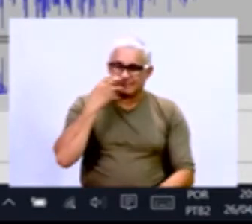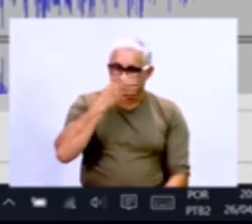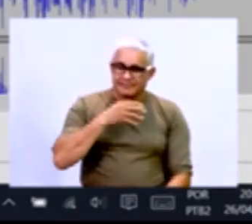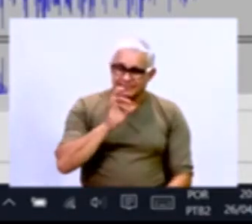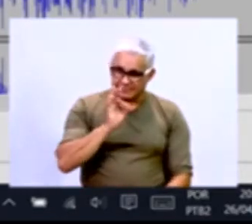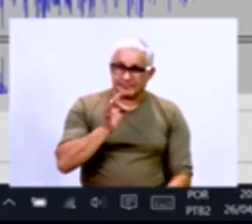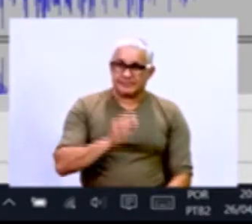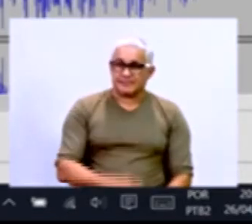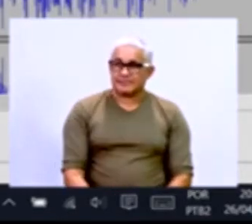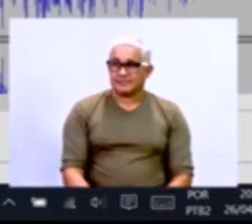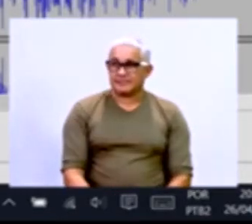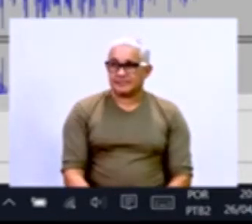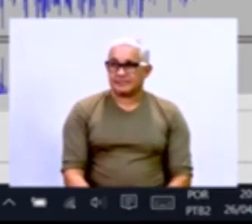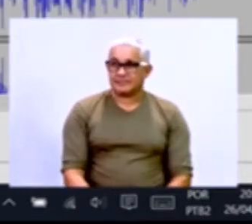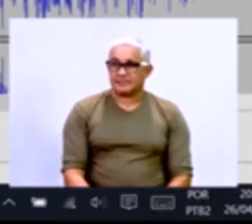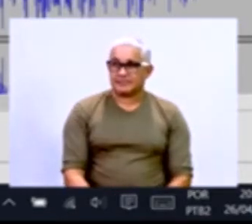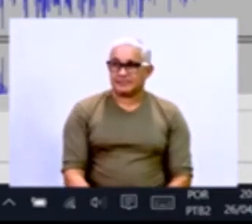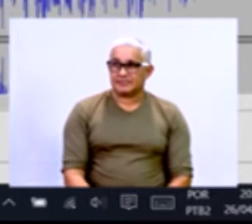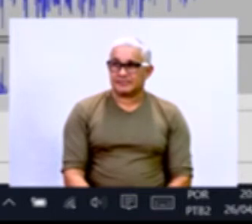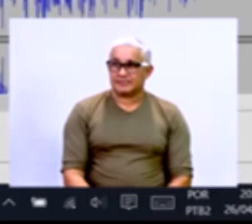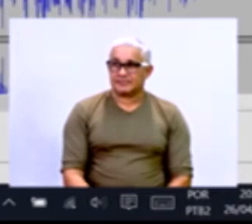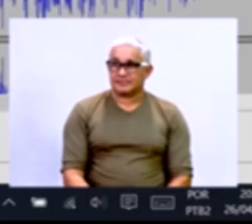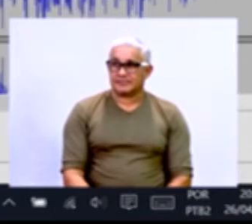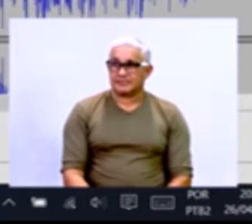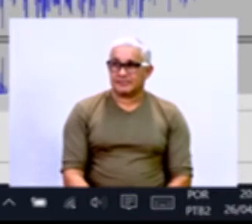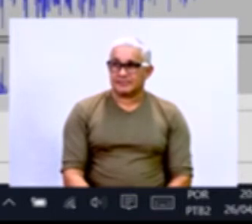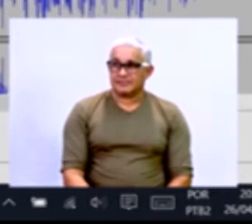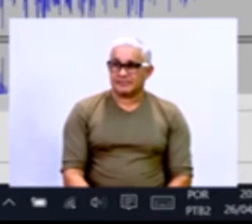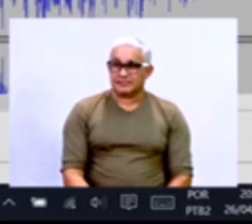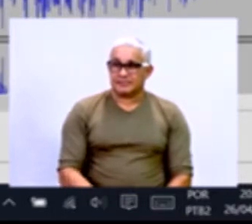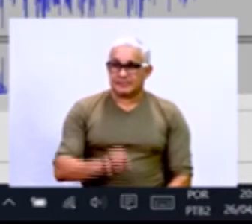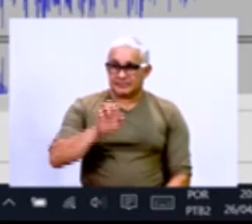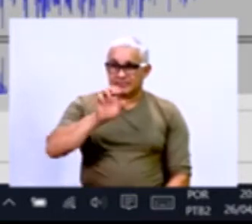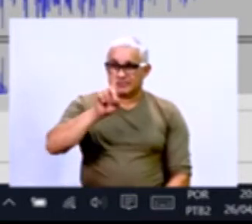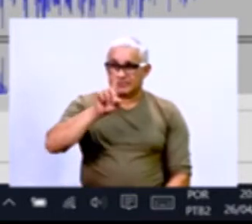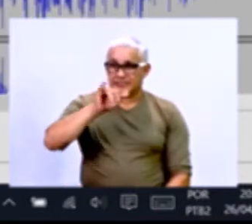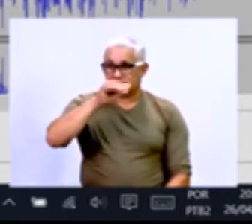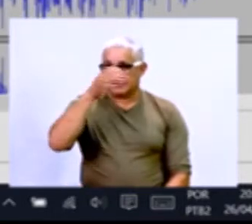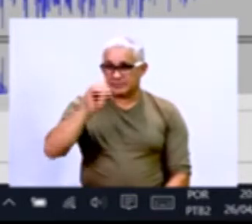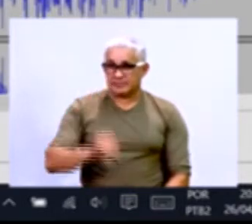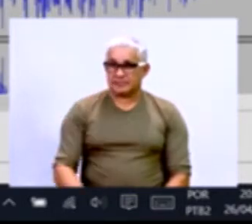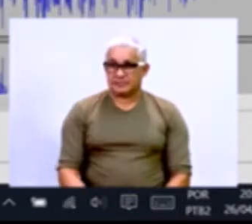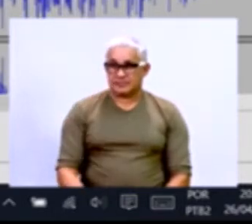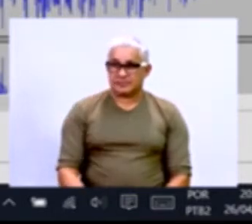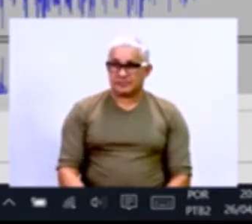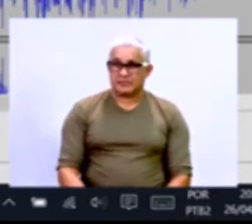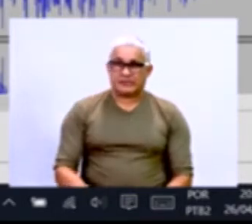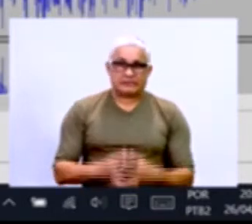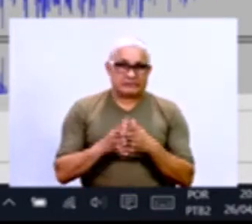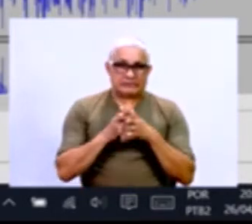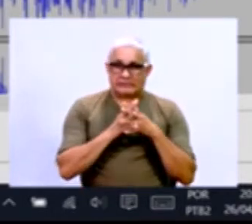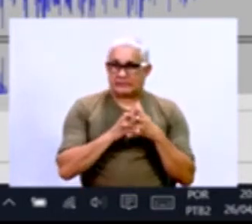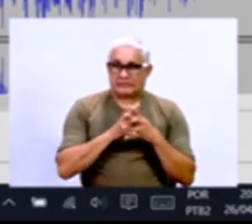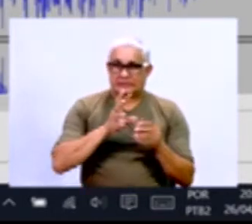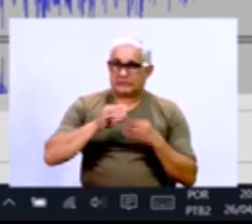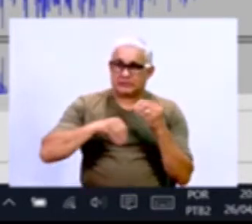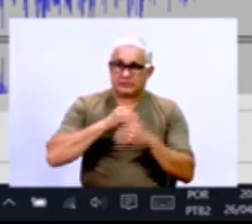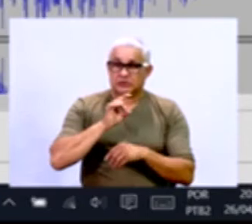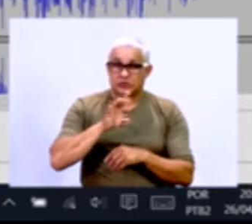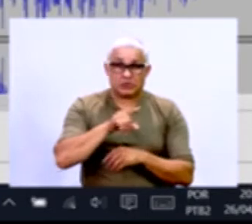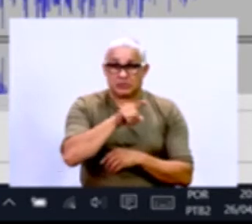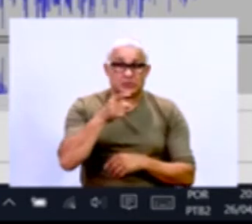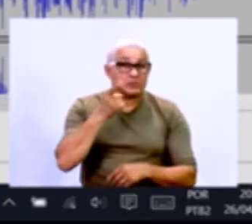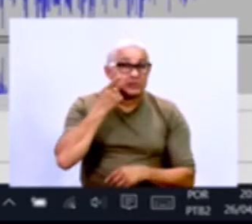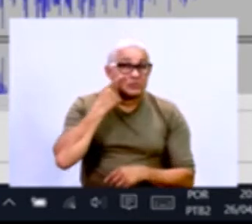Certo? A nossa emenda aqui, a nossa edição, não está falando nada com nada, né? Tá tudo bagunçado. Mas é só para vocês